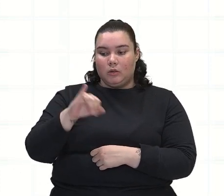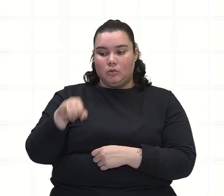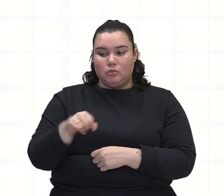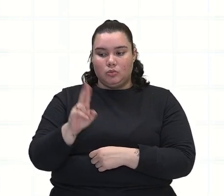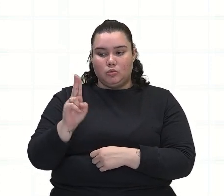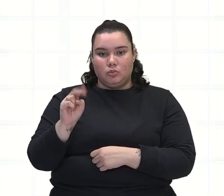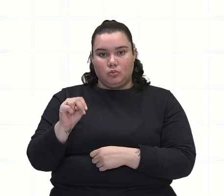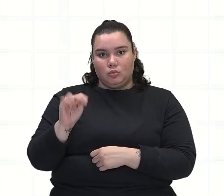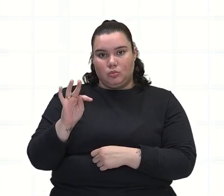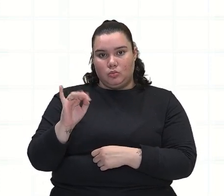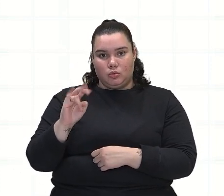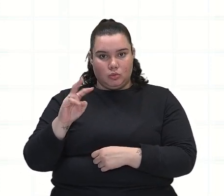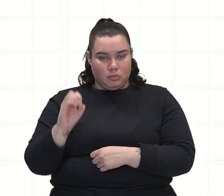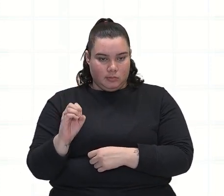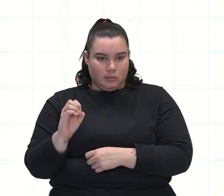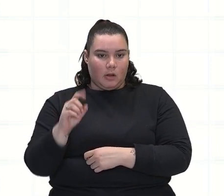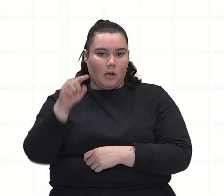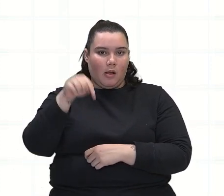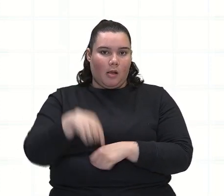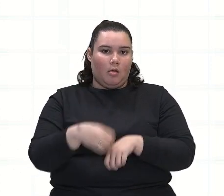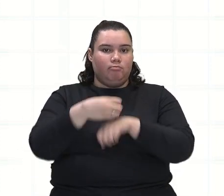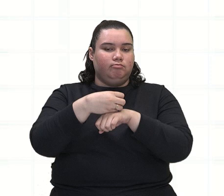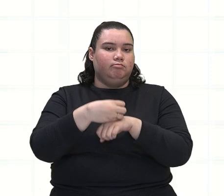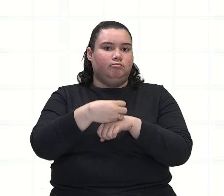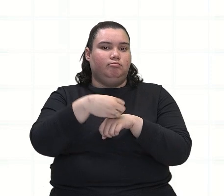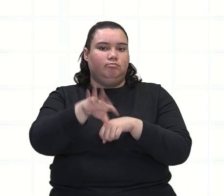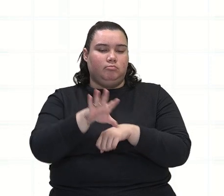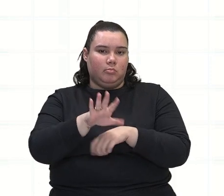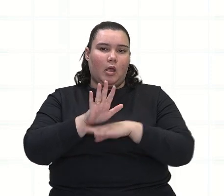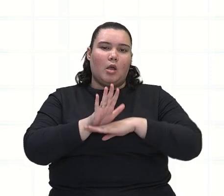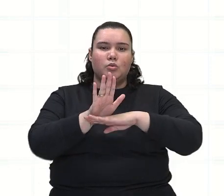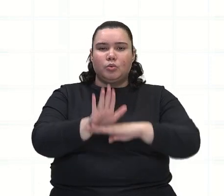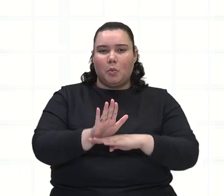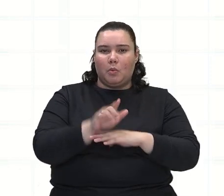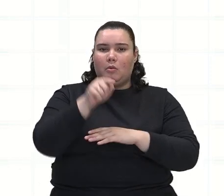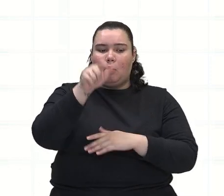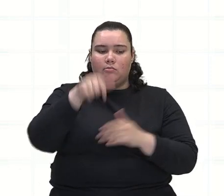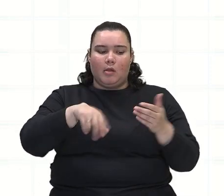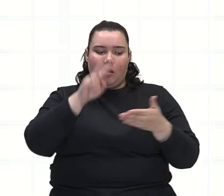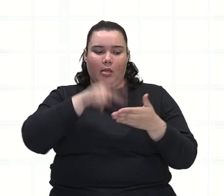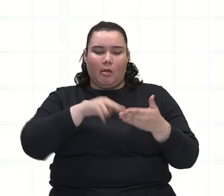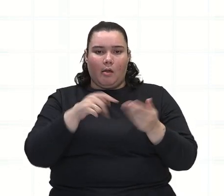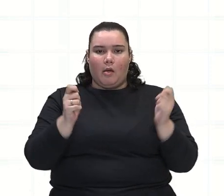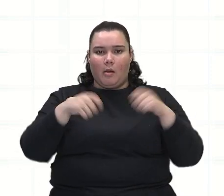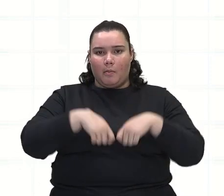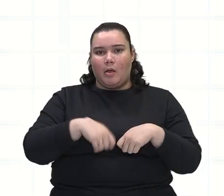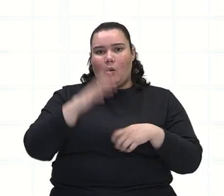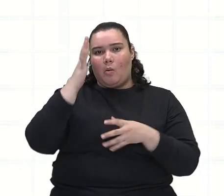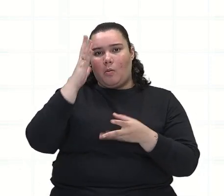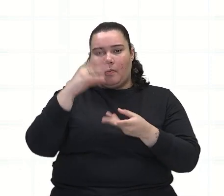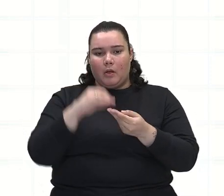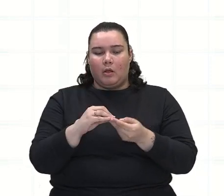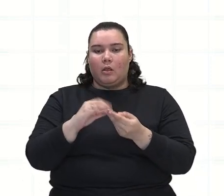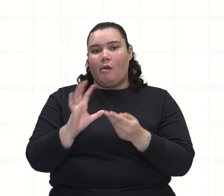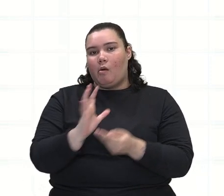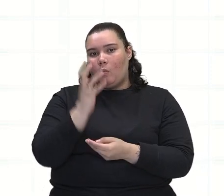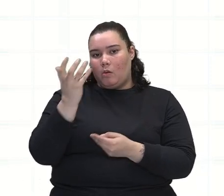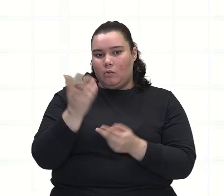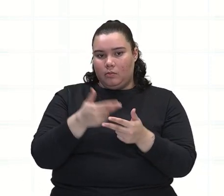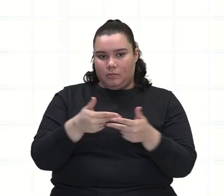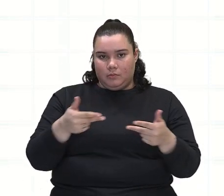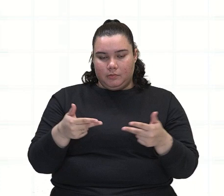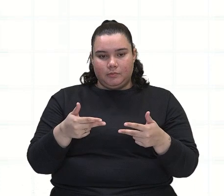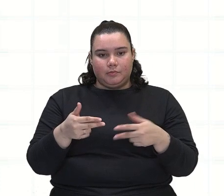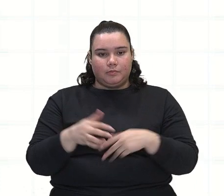se presta para orientar determinados procedimentos ou ações, né, a se realizar. Seguindo,